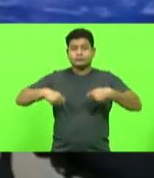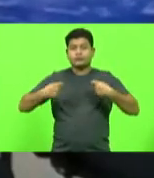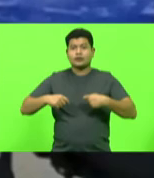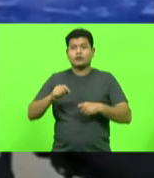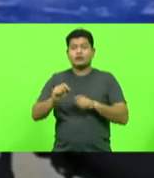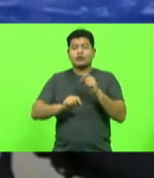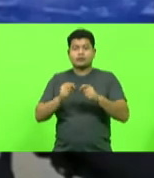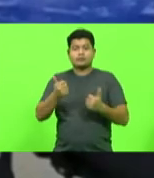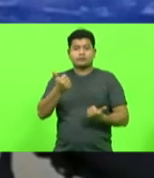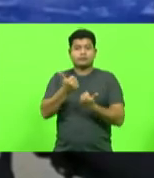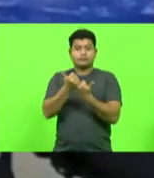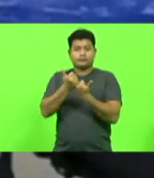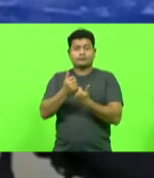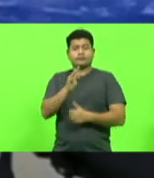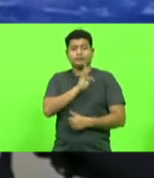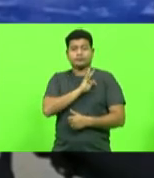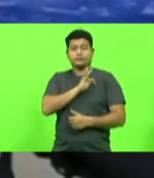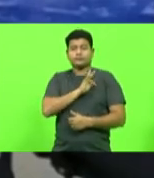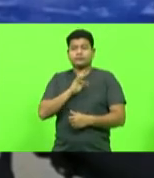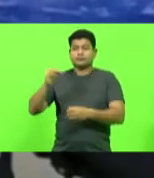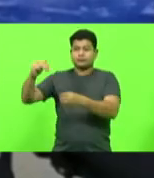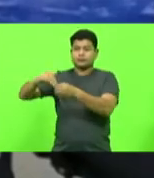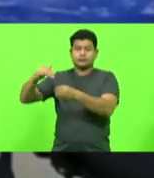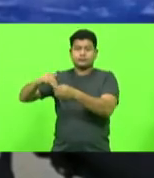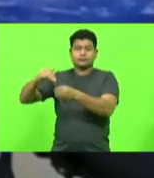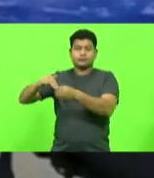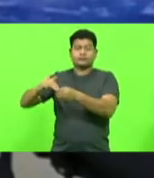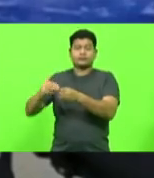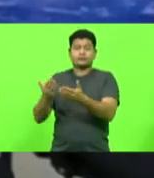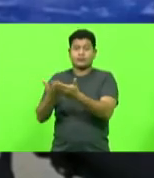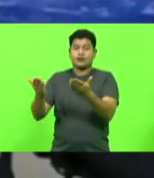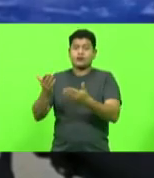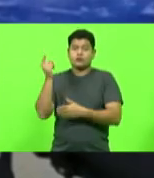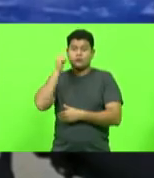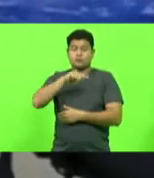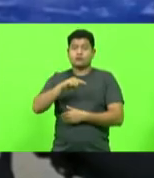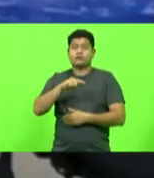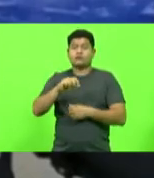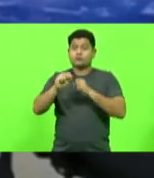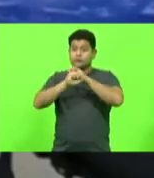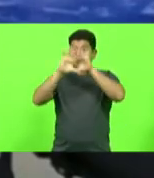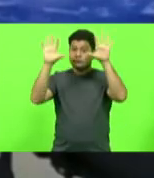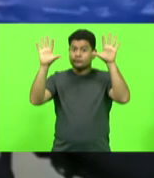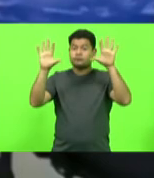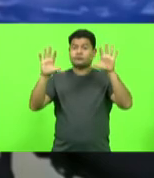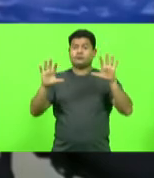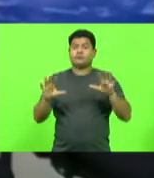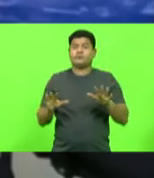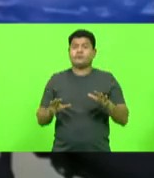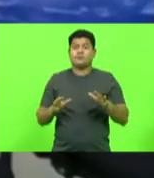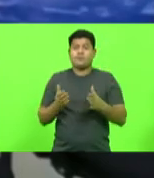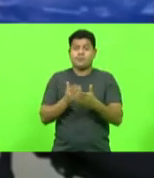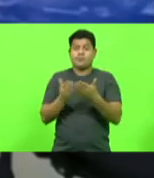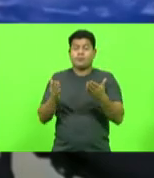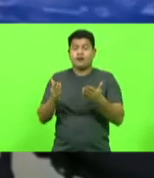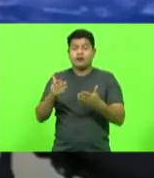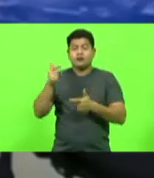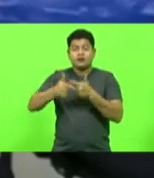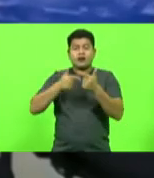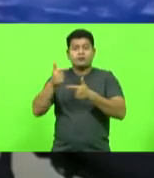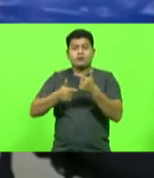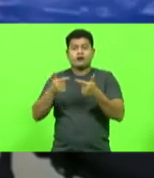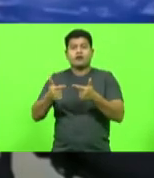técnico aos municípios, para que eles possam, de fato, ter clareza do que são os serviços e como ofertar com